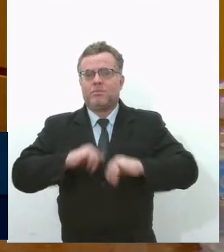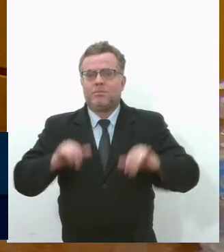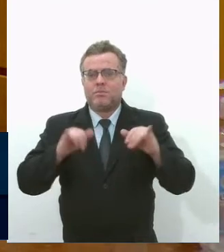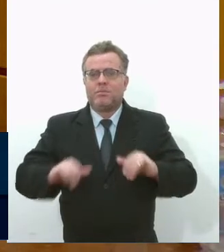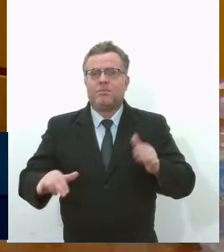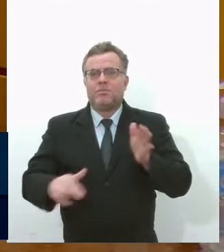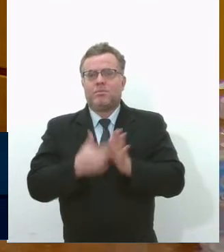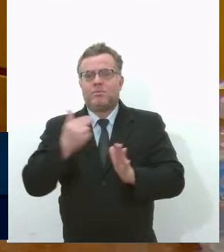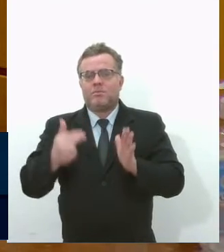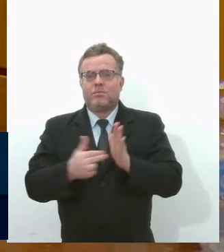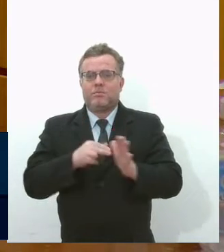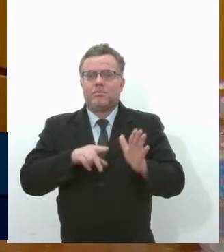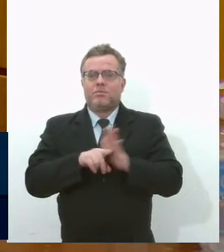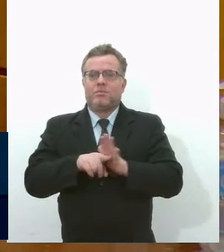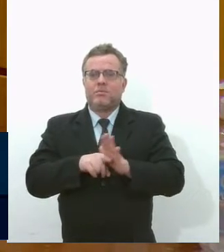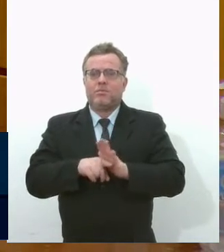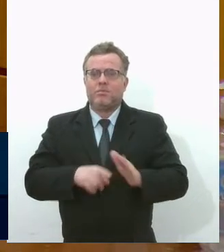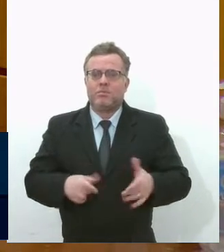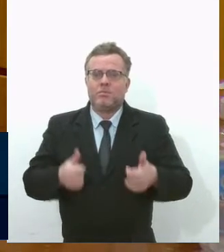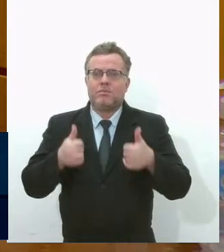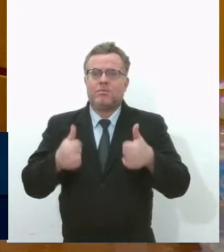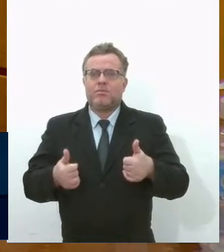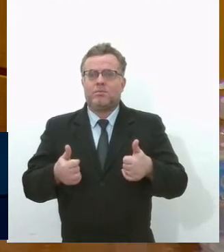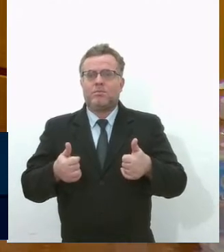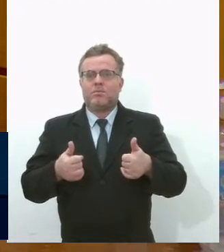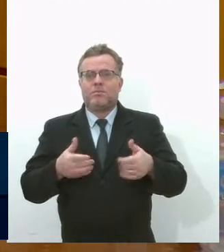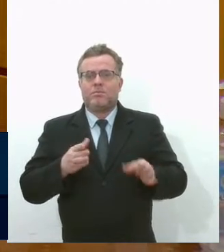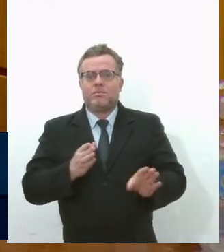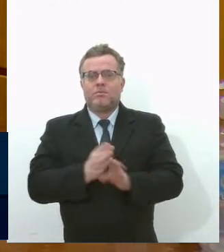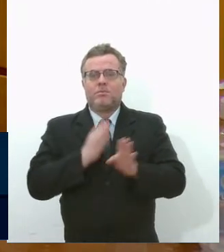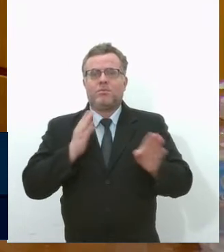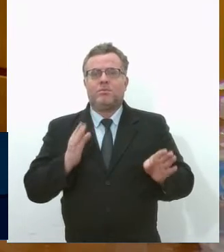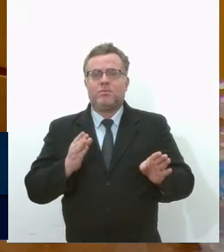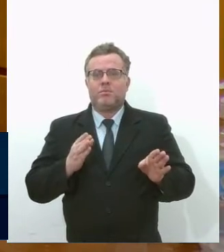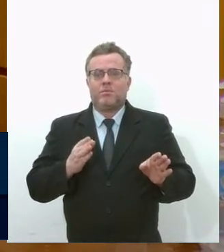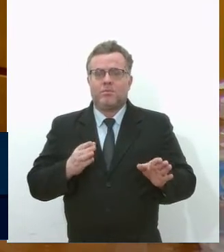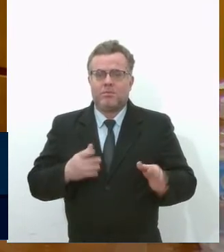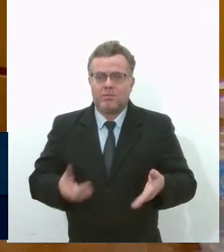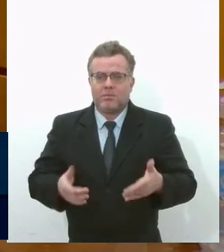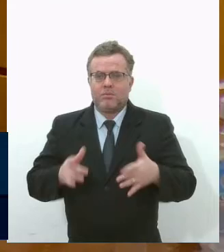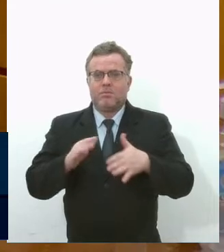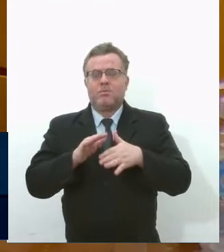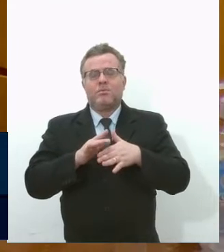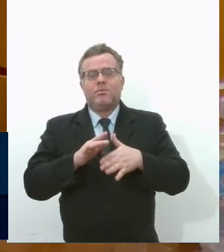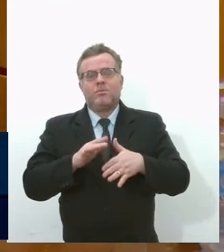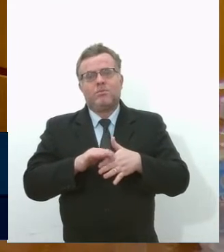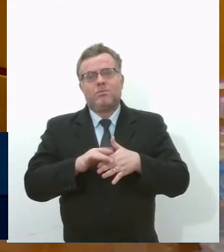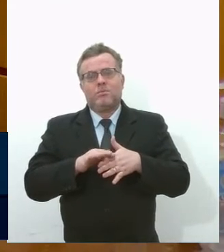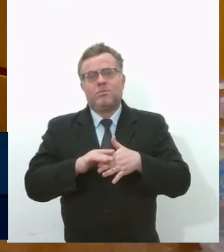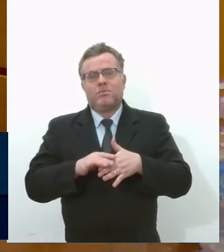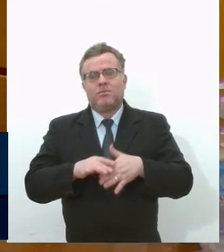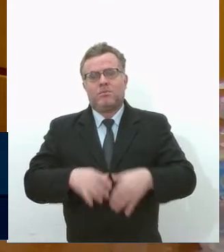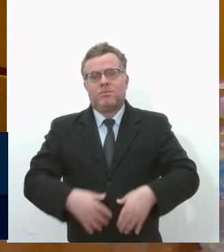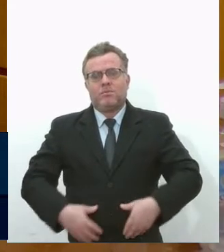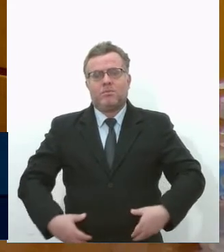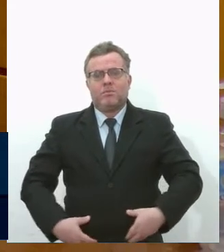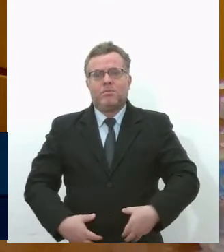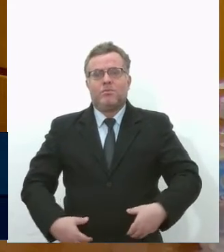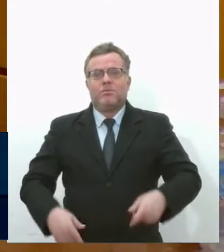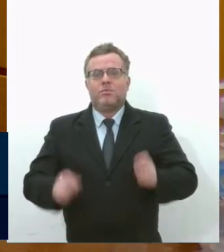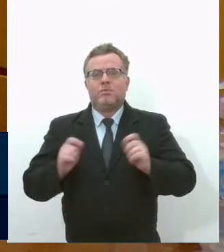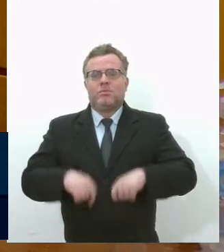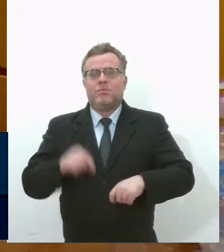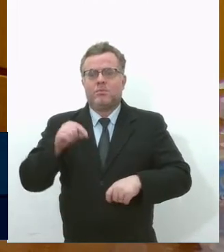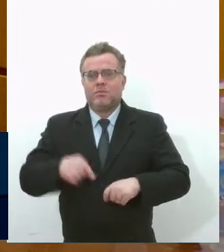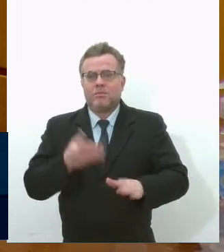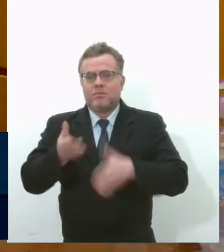médicos, tudo isso para chegar ao diagnóstico de uma pseudoobstrução intestinal. Só que aqui não existe o tratamento adequado,